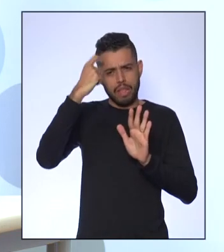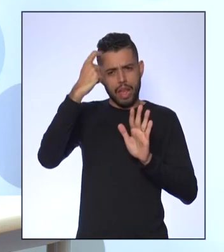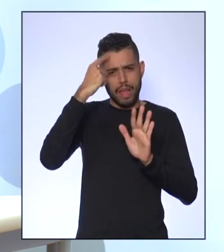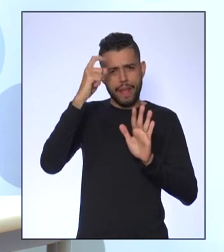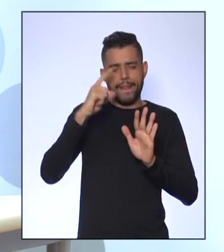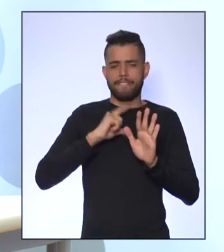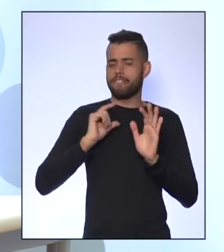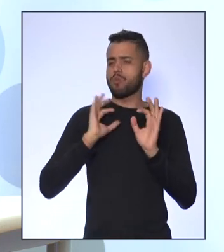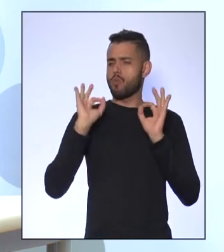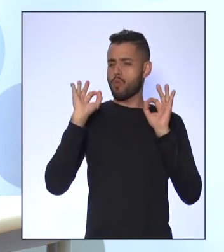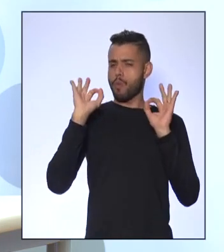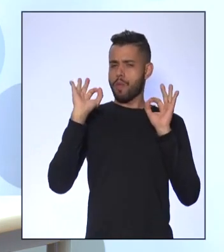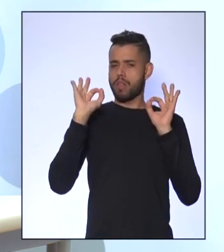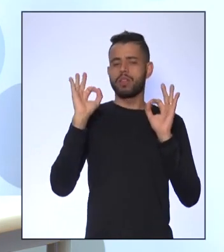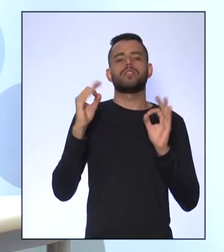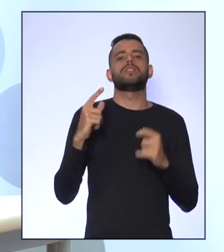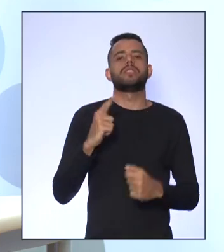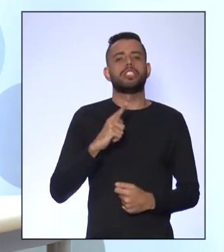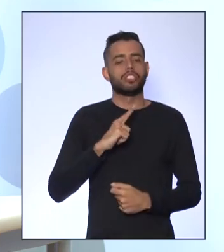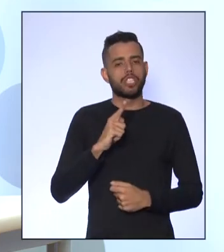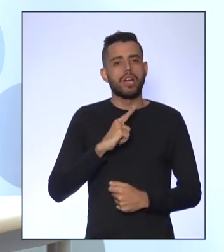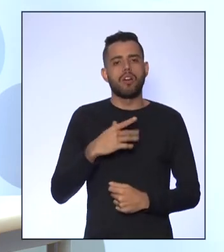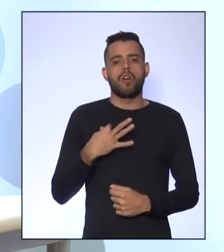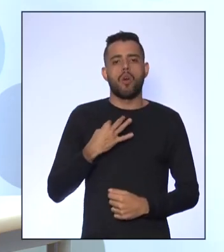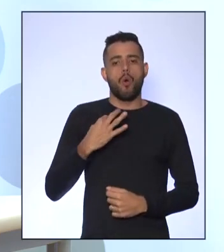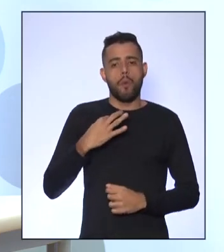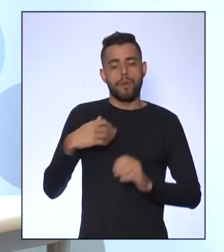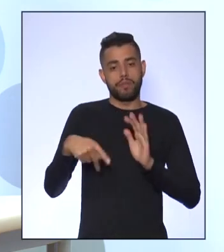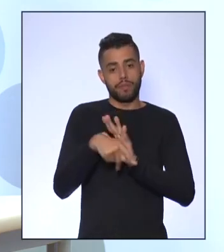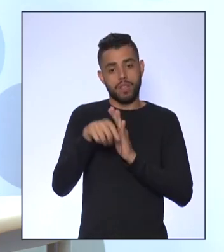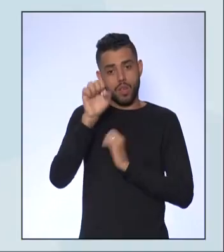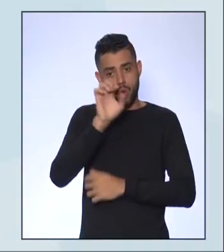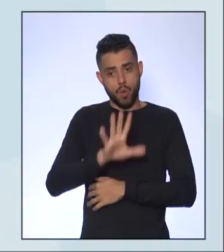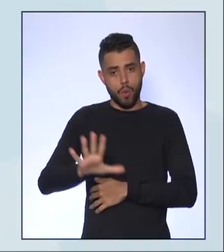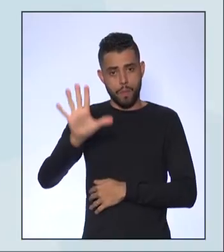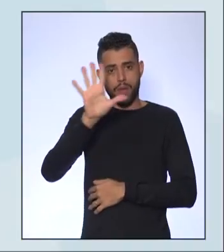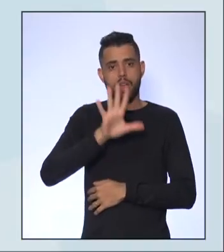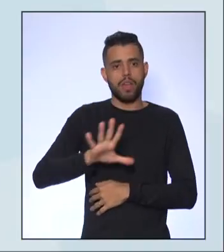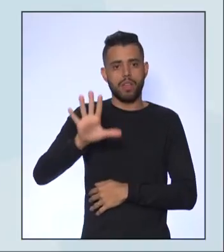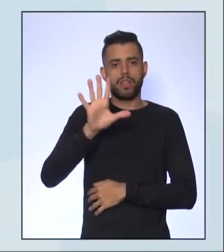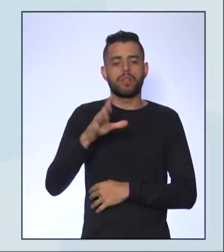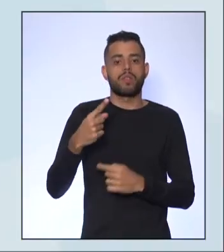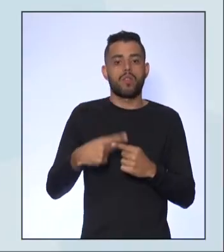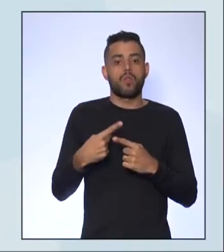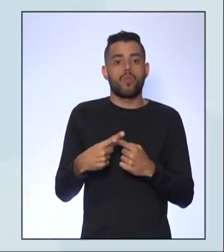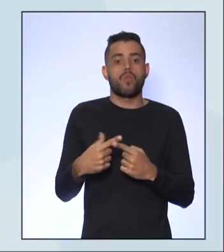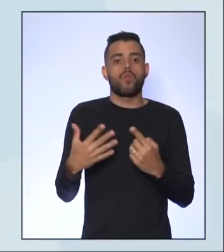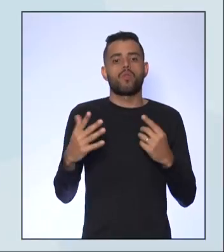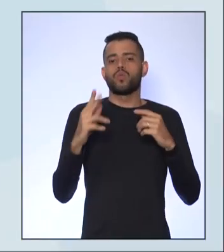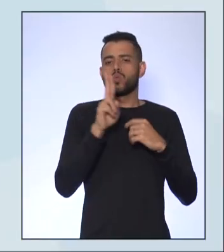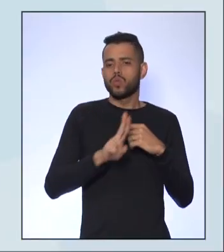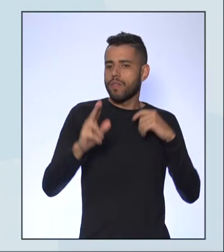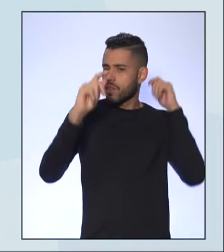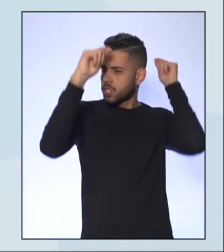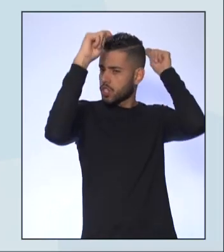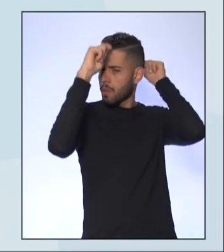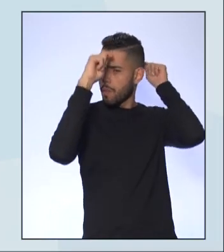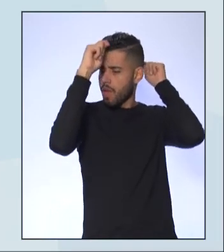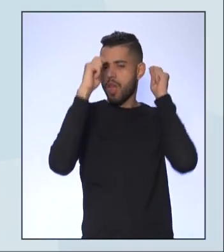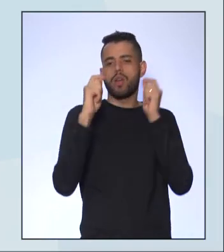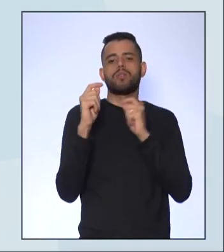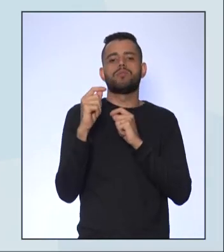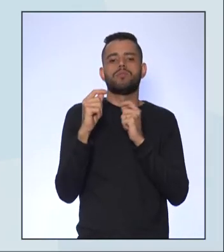uma nobreza, que nós teríamos uma roupa europeia, vocês podem notar, com o calor que nós temos chapéu, touca,